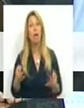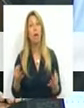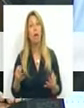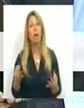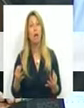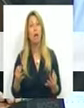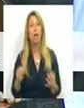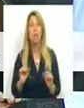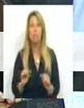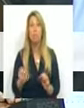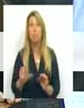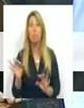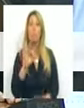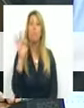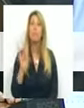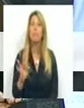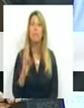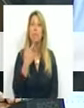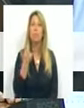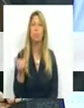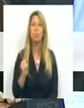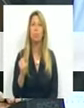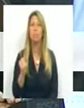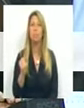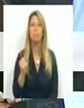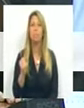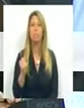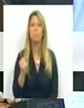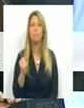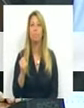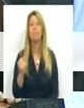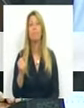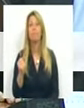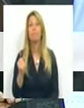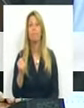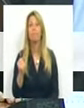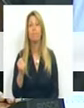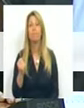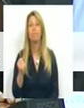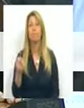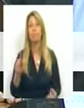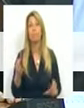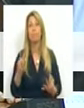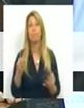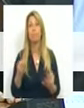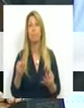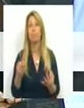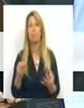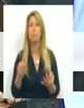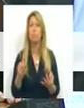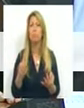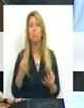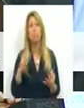que era um rasgo que não se poderia que perspectivar de forma alguma a viabilidade do